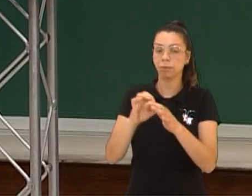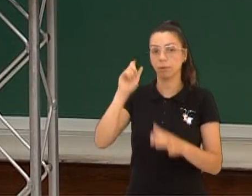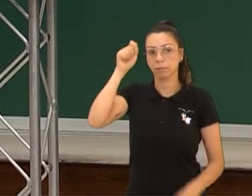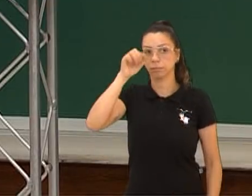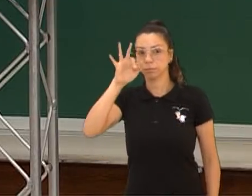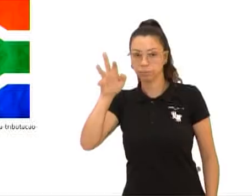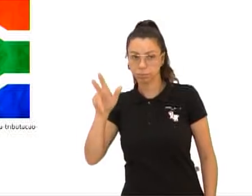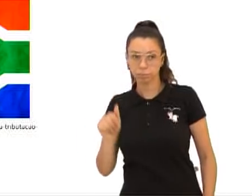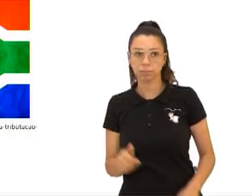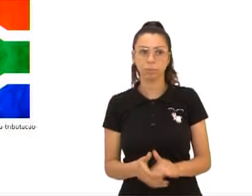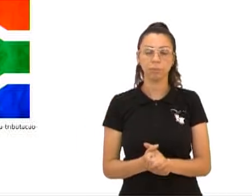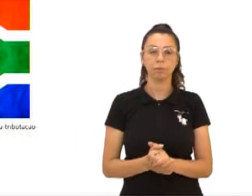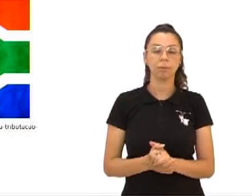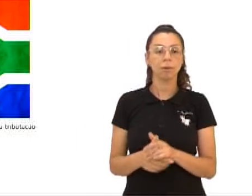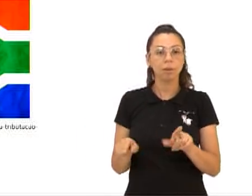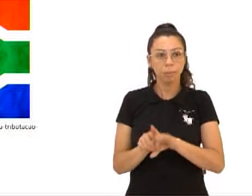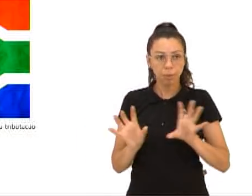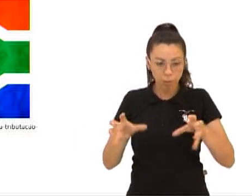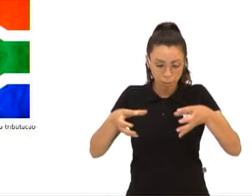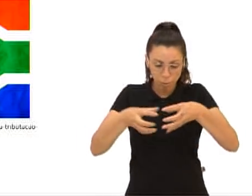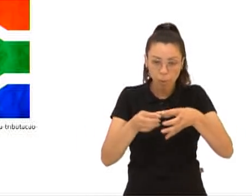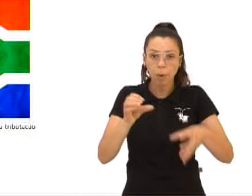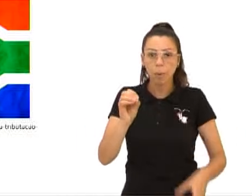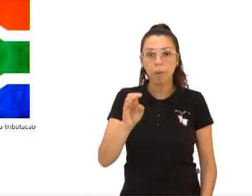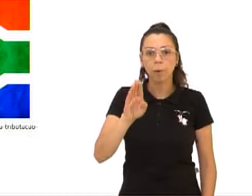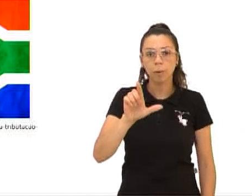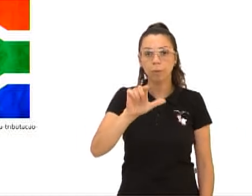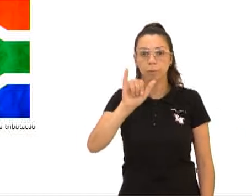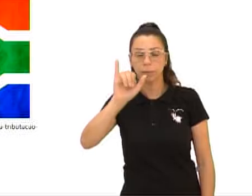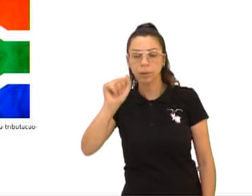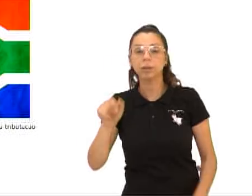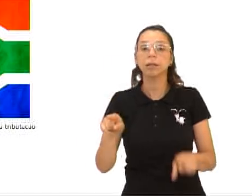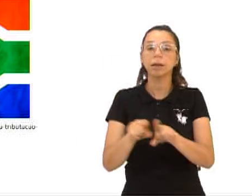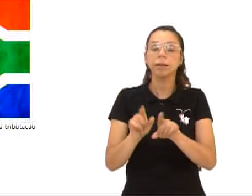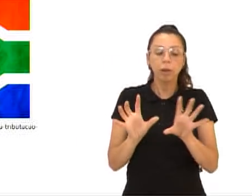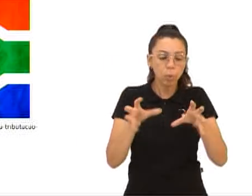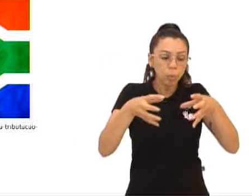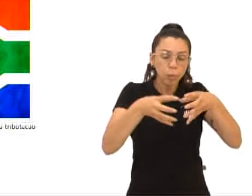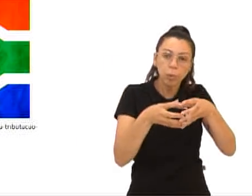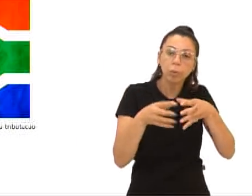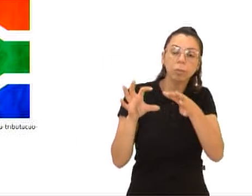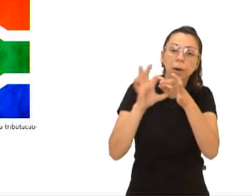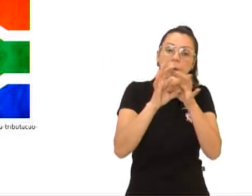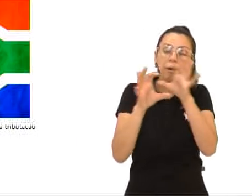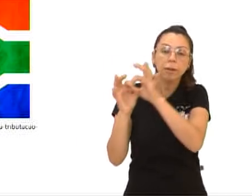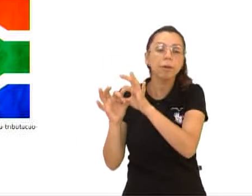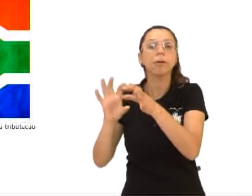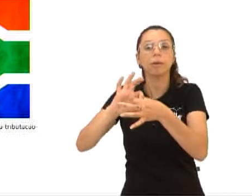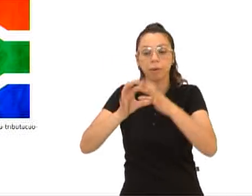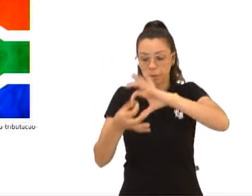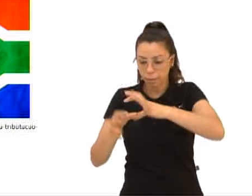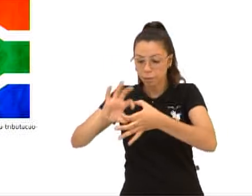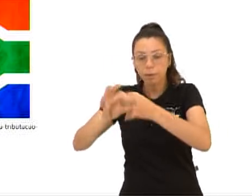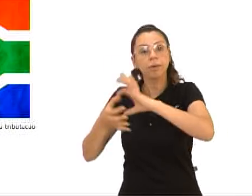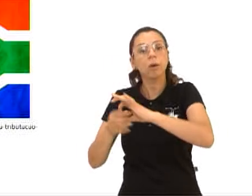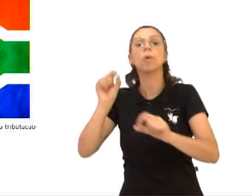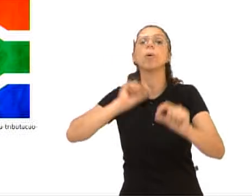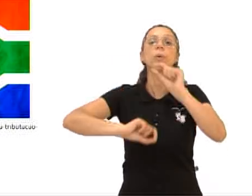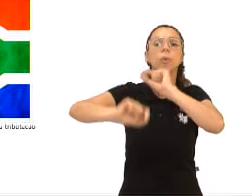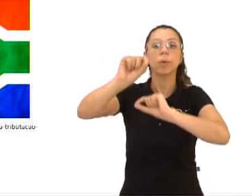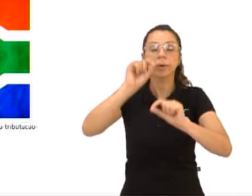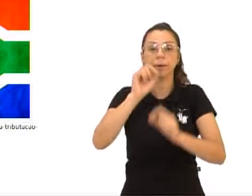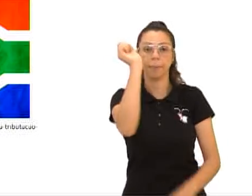né, que é esse bloco econômico formado por Brasil, Rússia, Índia, China e a África do Sul, né? Talvez a